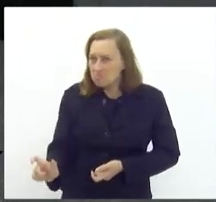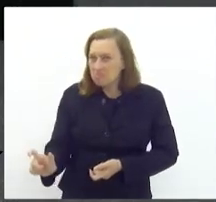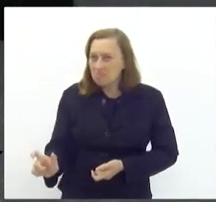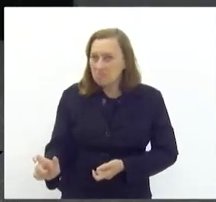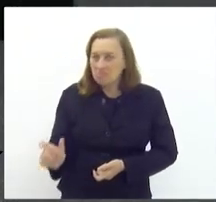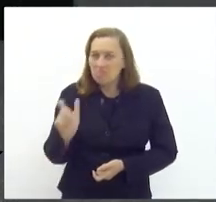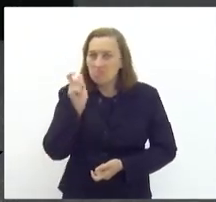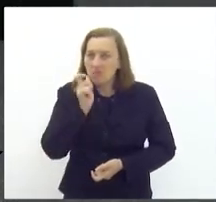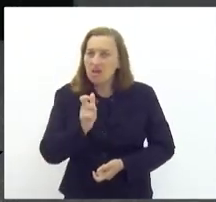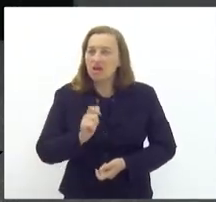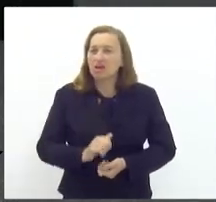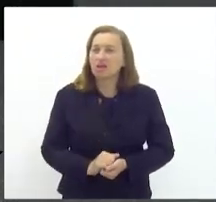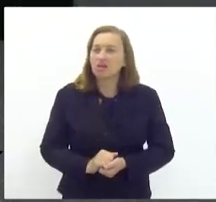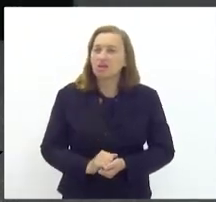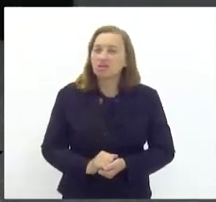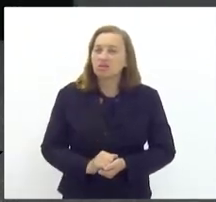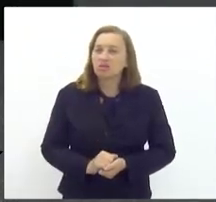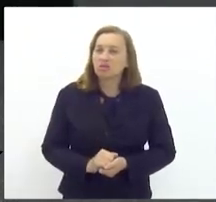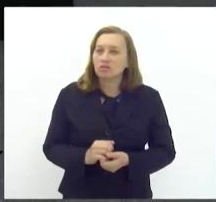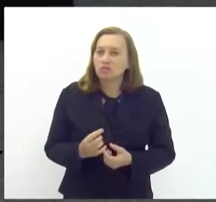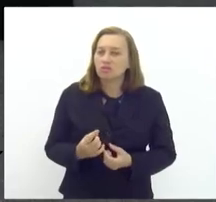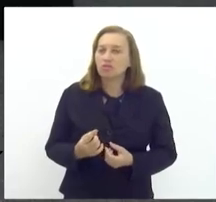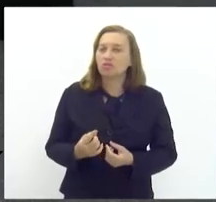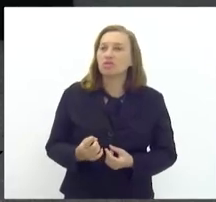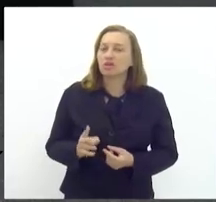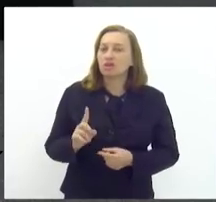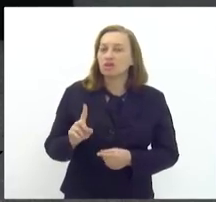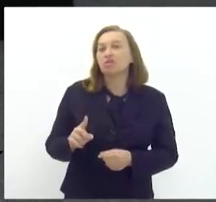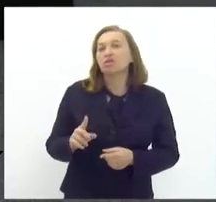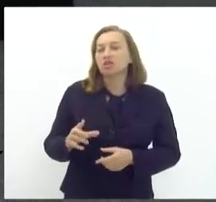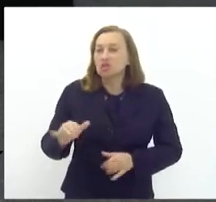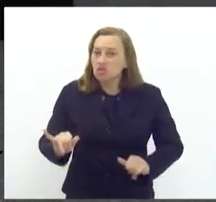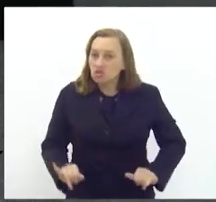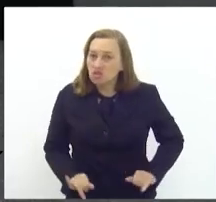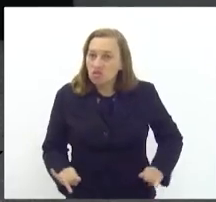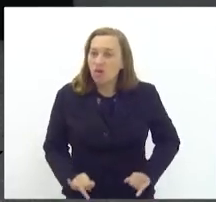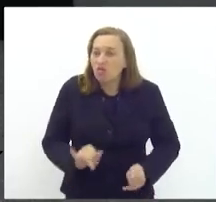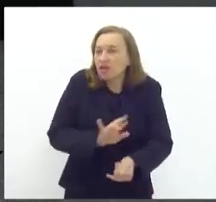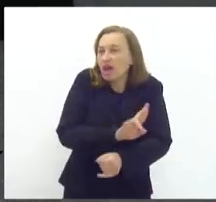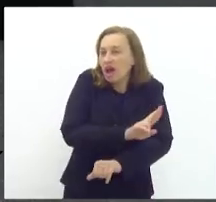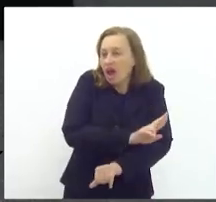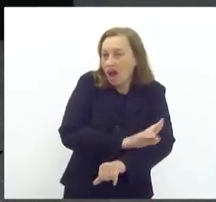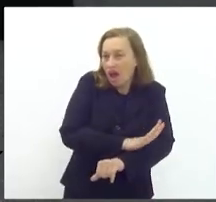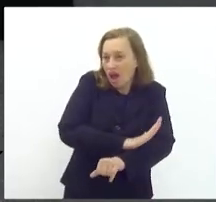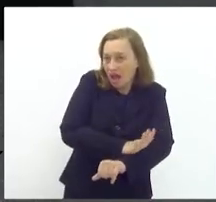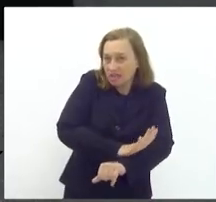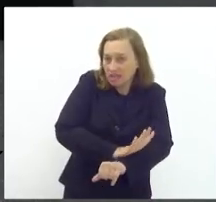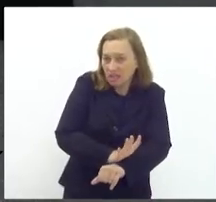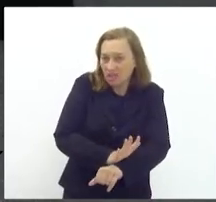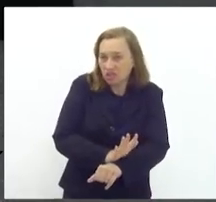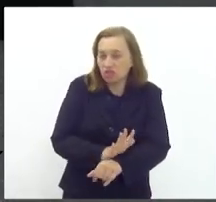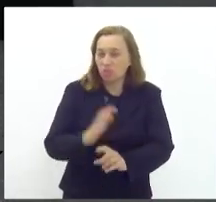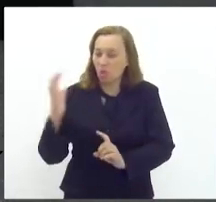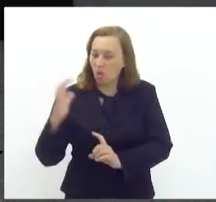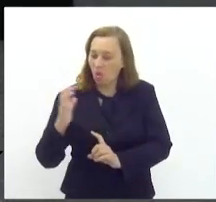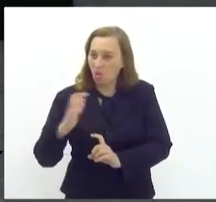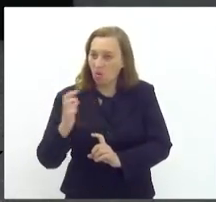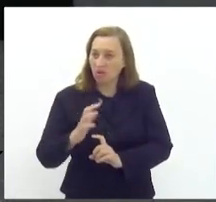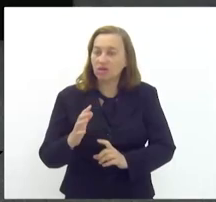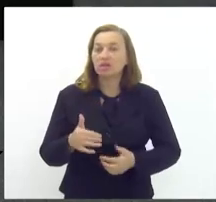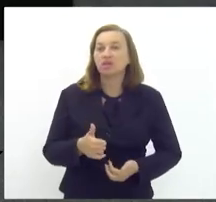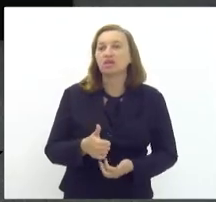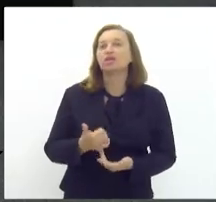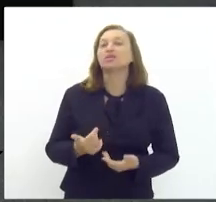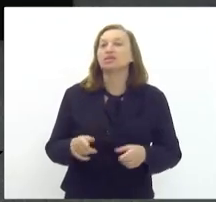vítima de racismo que ainda é vítima de racismo de todas as formas de opressão e é uma mulher que no